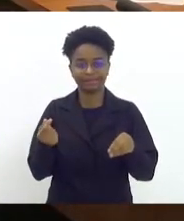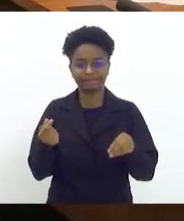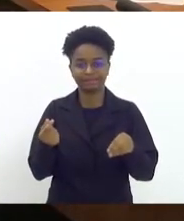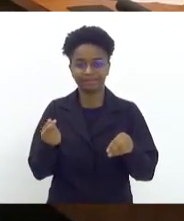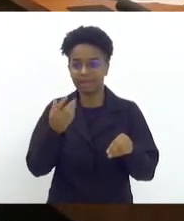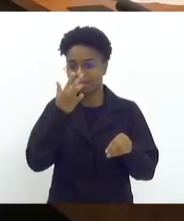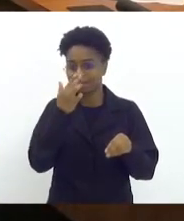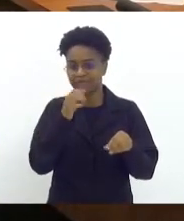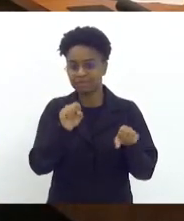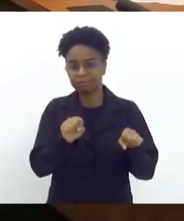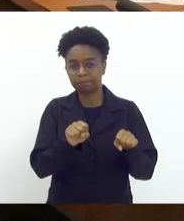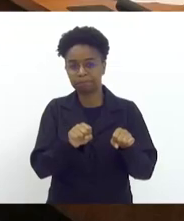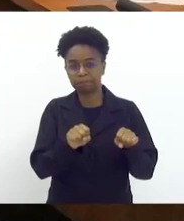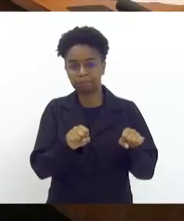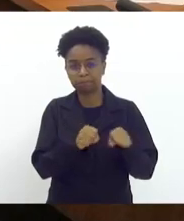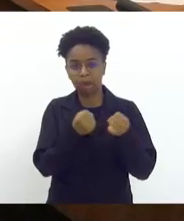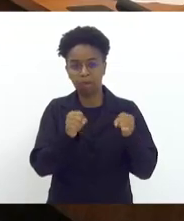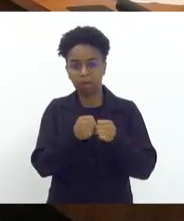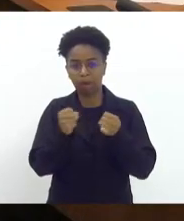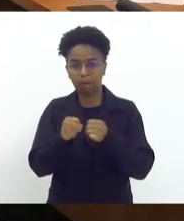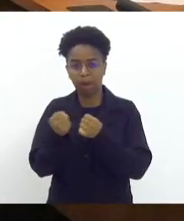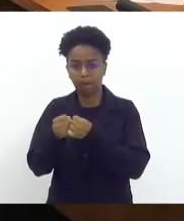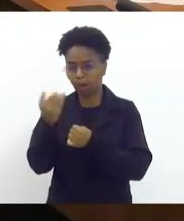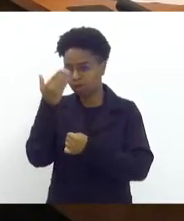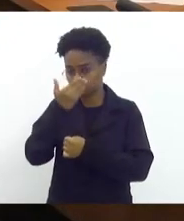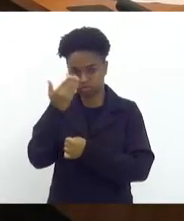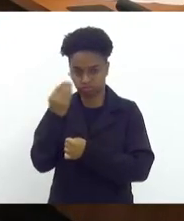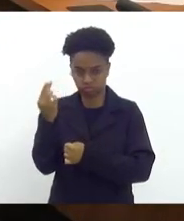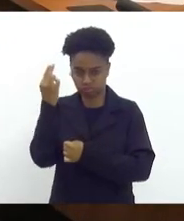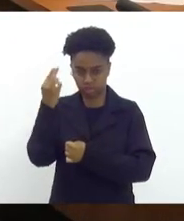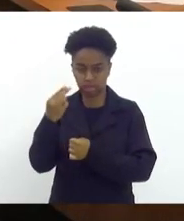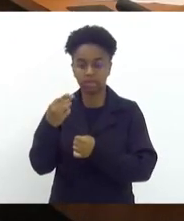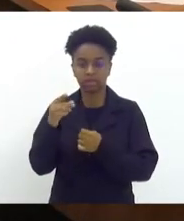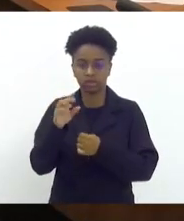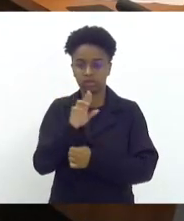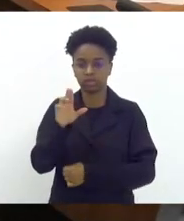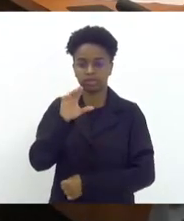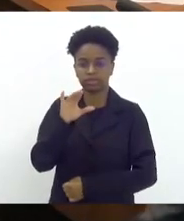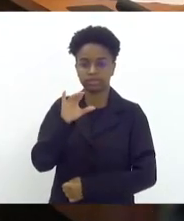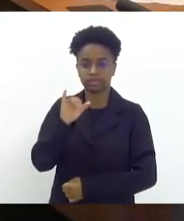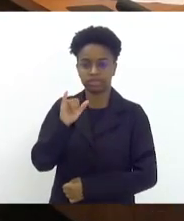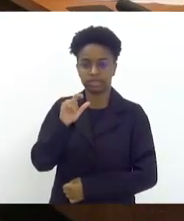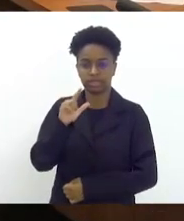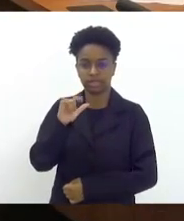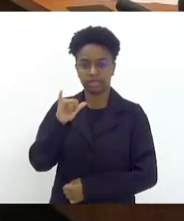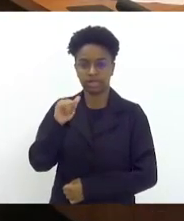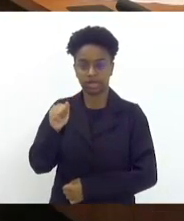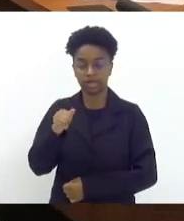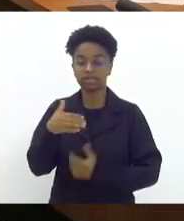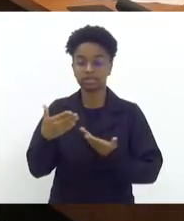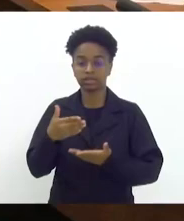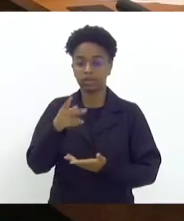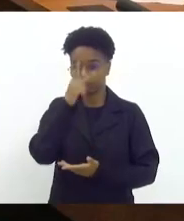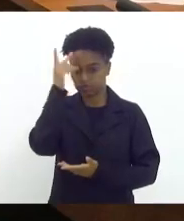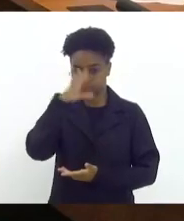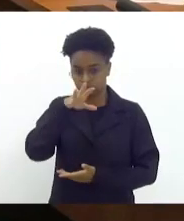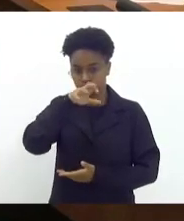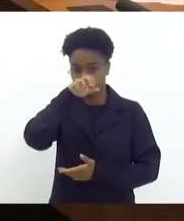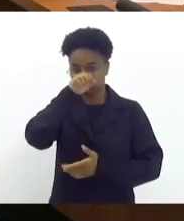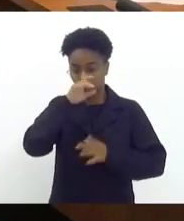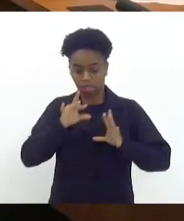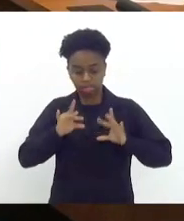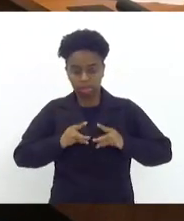fragmentava invisíveis cristais de sílica daí o nome silicose entrava no pulmão nunca mais